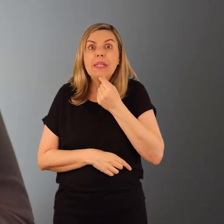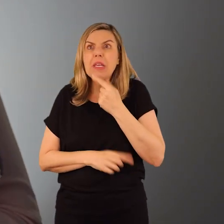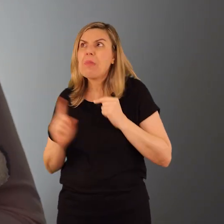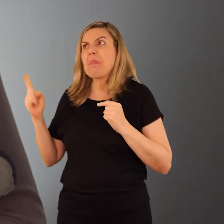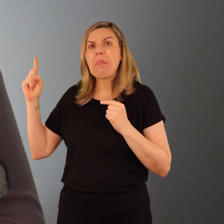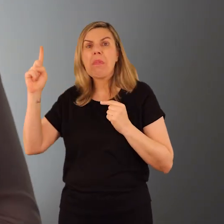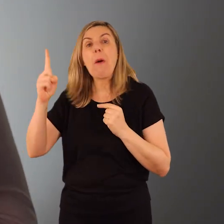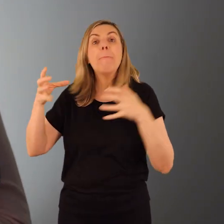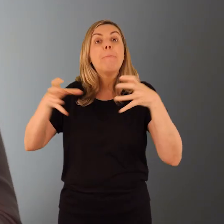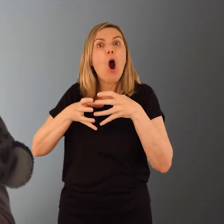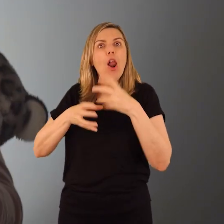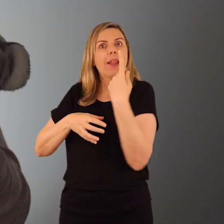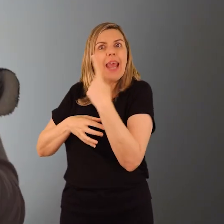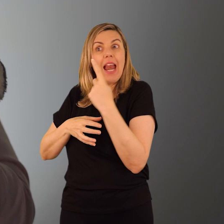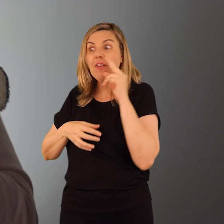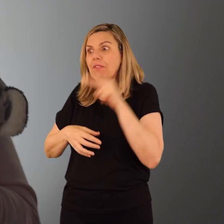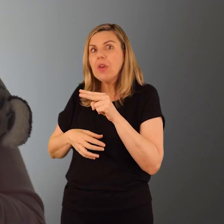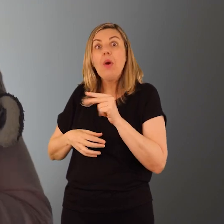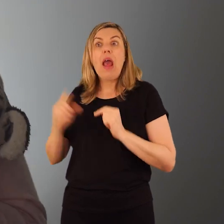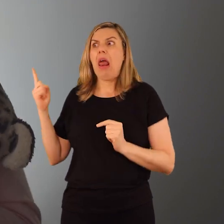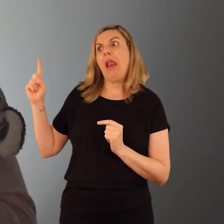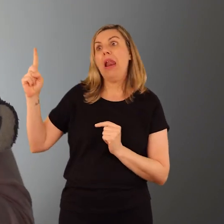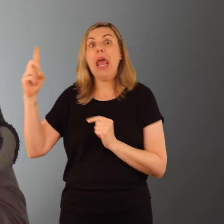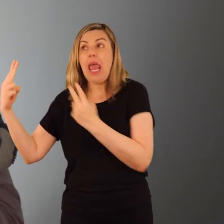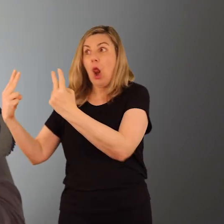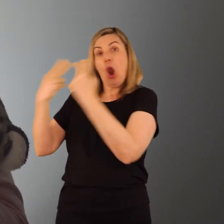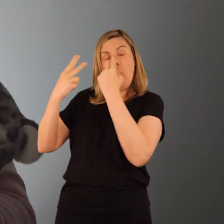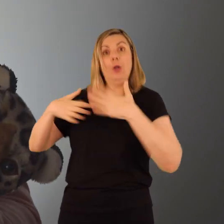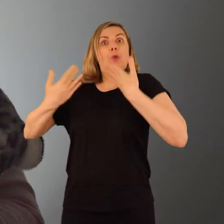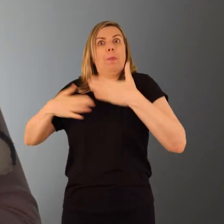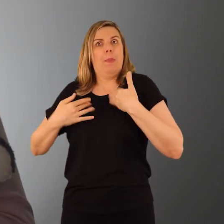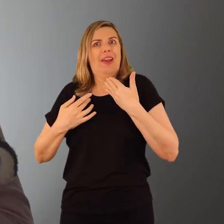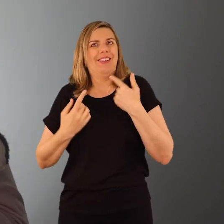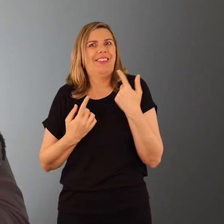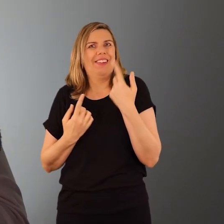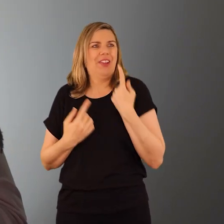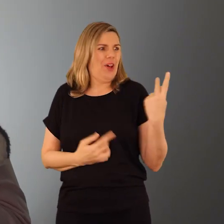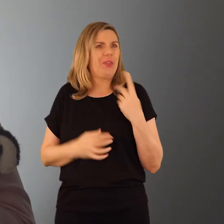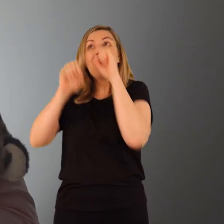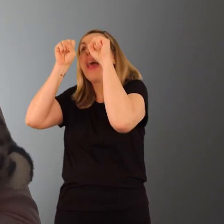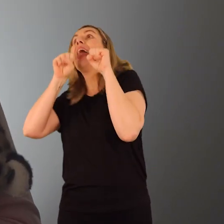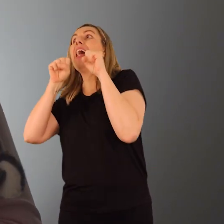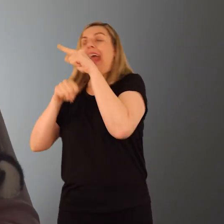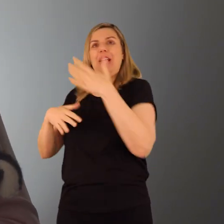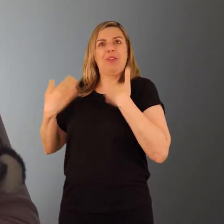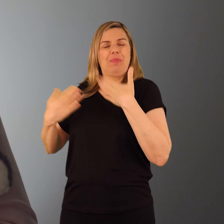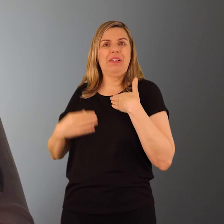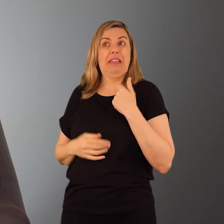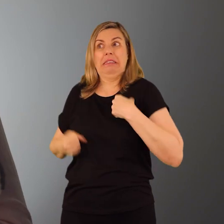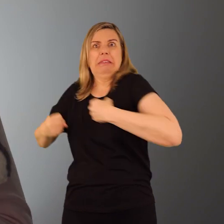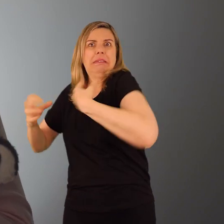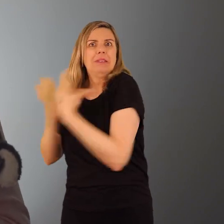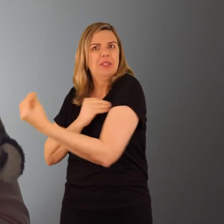que caiu ali perto, né? Ele levou o maior susto de ver eu e a Tereza ali. Aí ele saiu correndo, né? Aí depois ele voltou assim